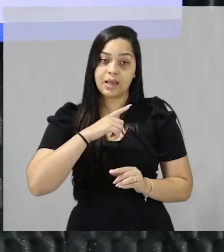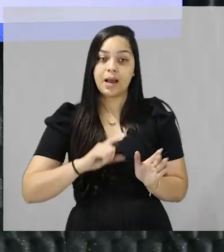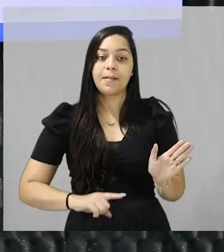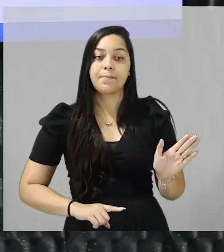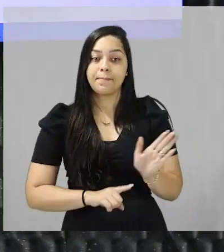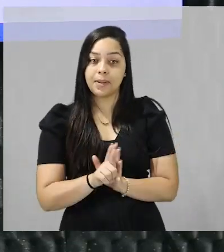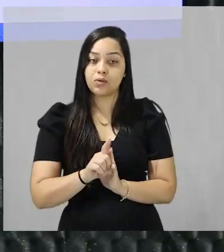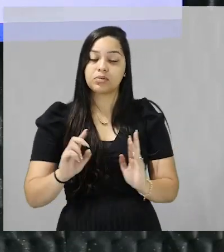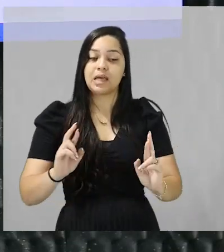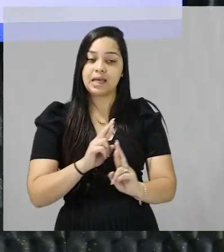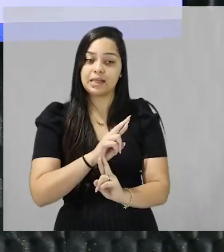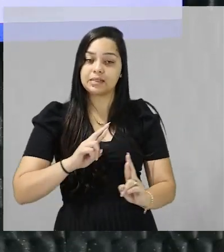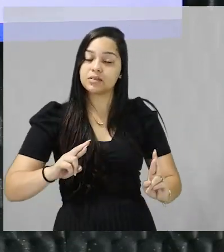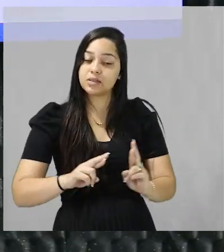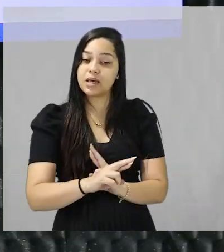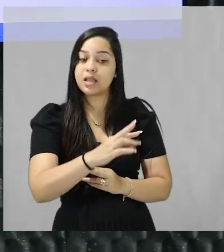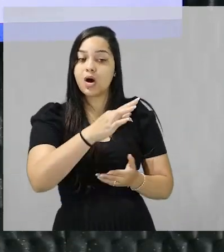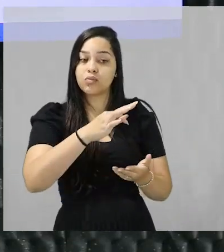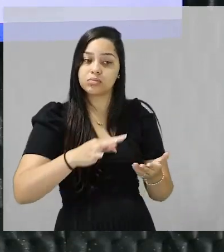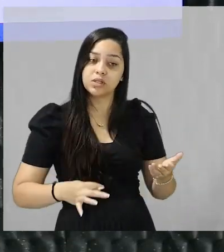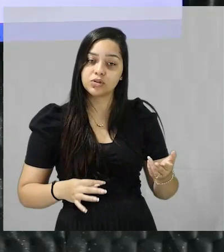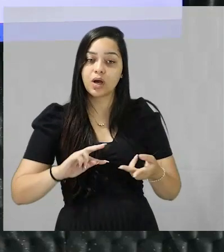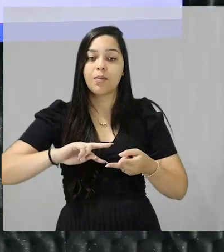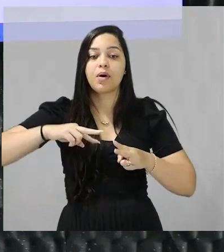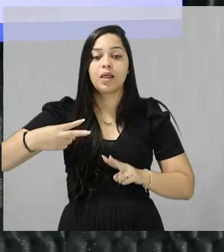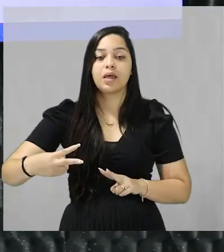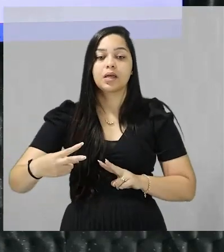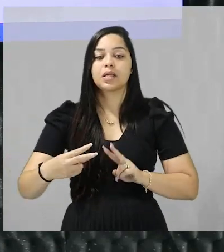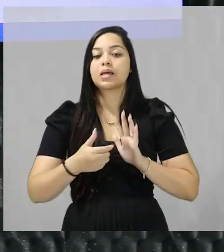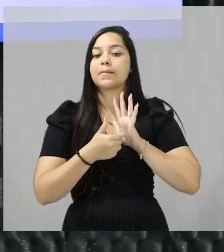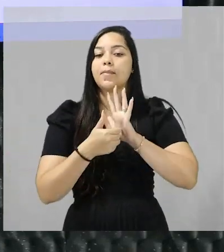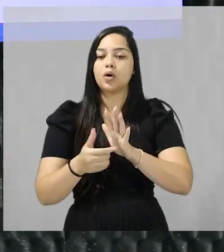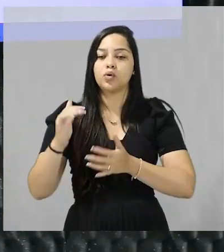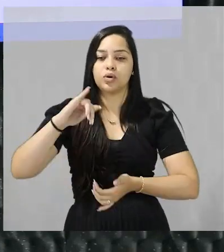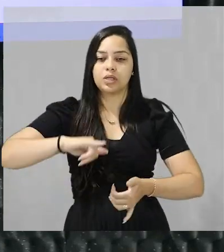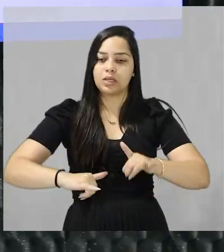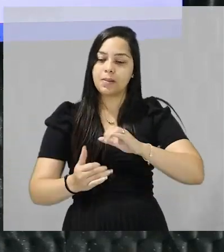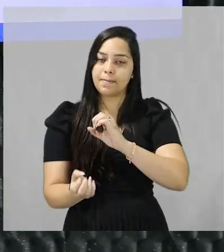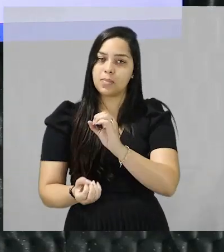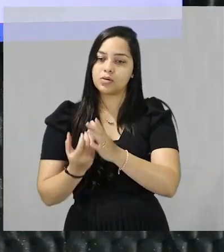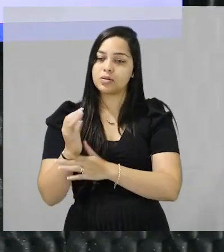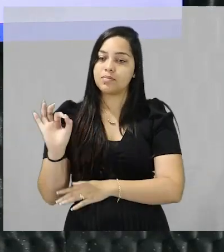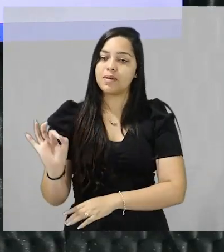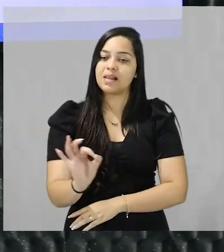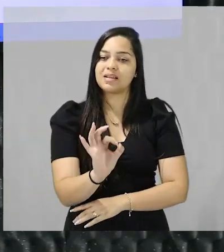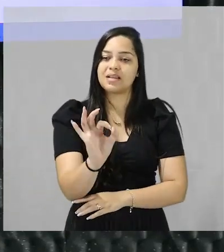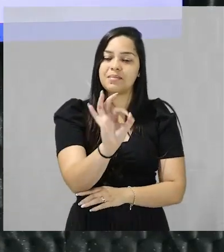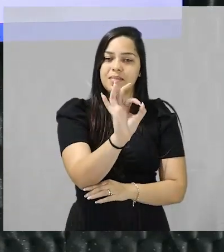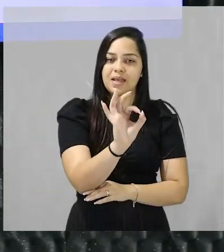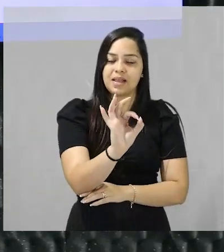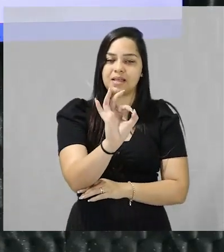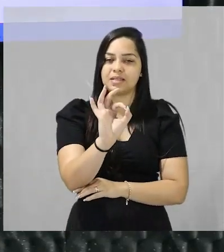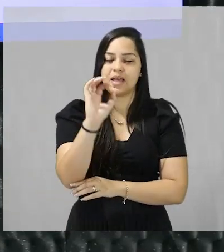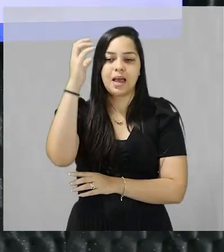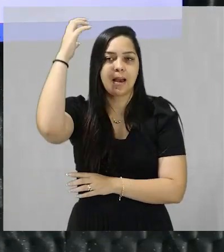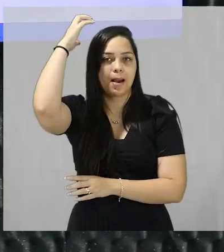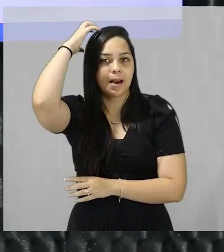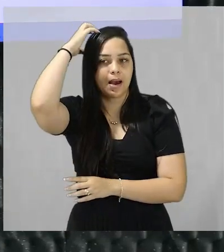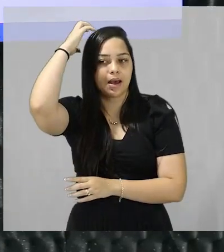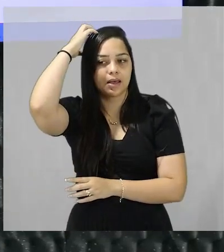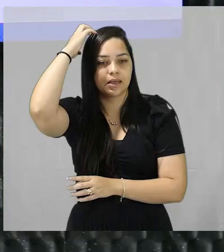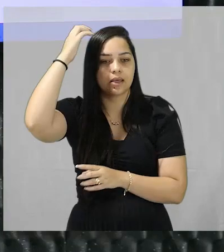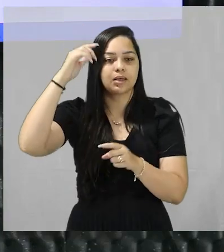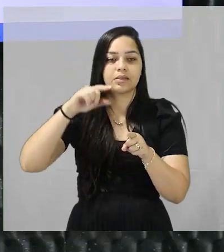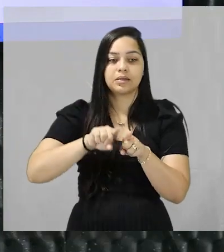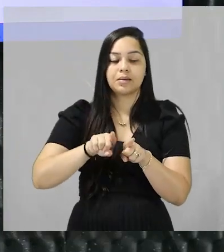pergunta relacionada a esse texto. As moléculas dos sinalizadores químicos produzidas pelas abelhas